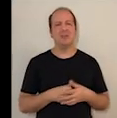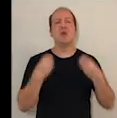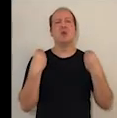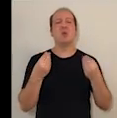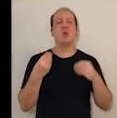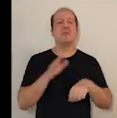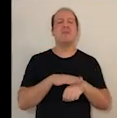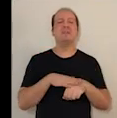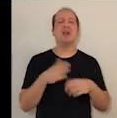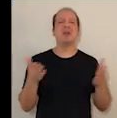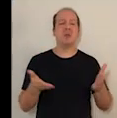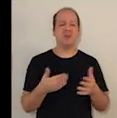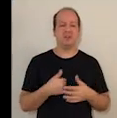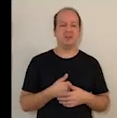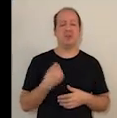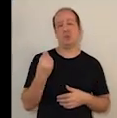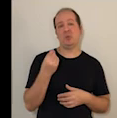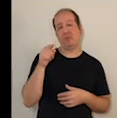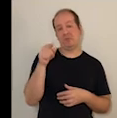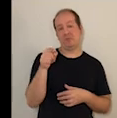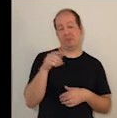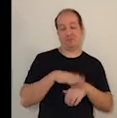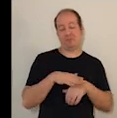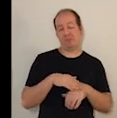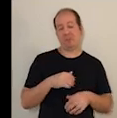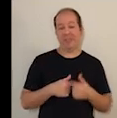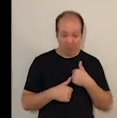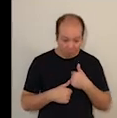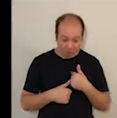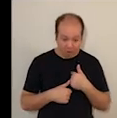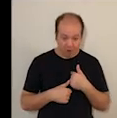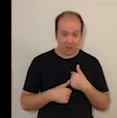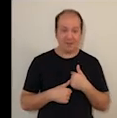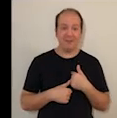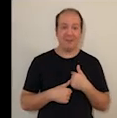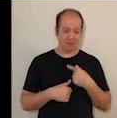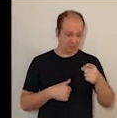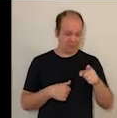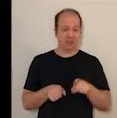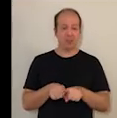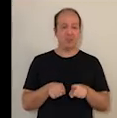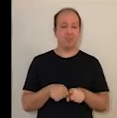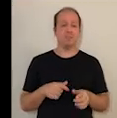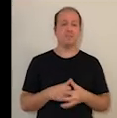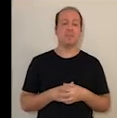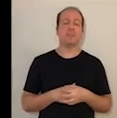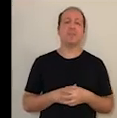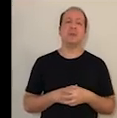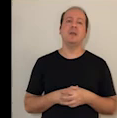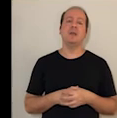Mosca! Oi. E agora? Como vamos sair dessa? Não, como o senhor vai sair